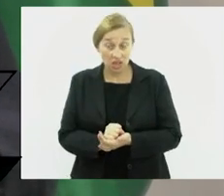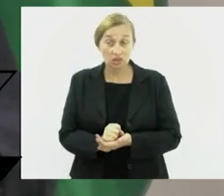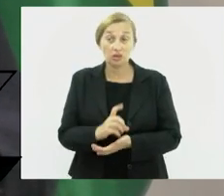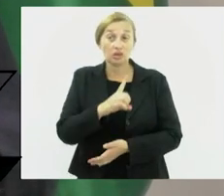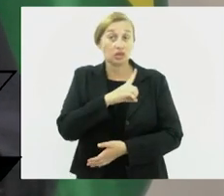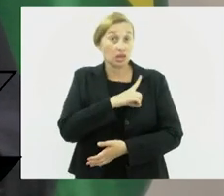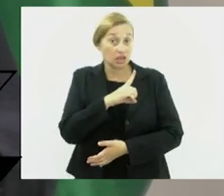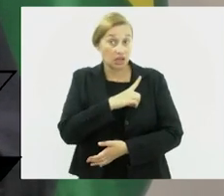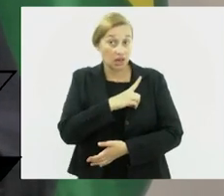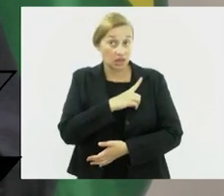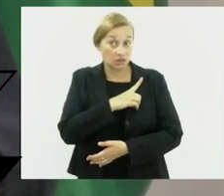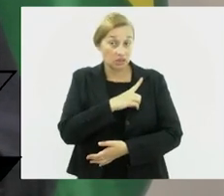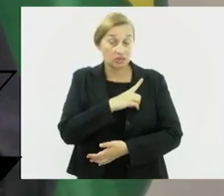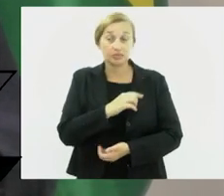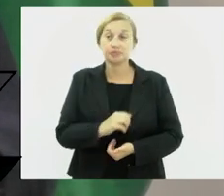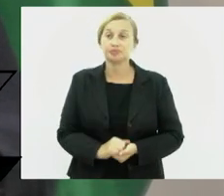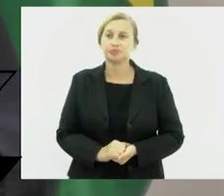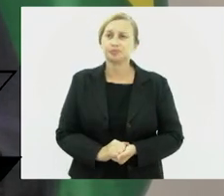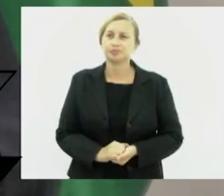delegado